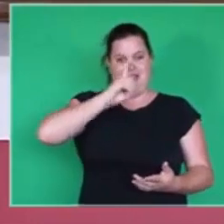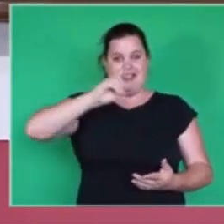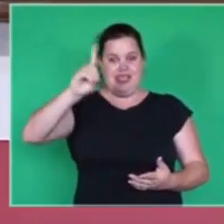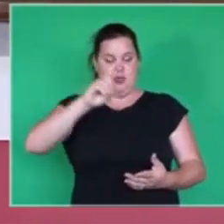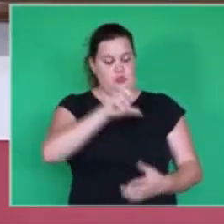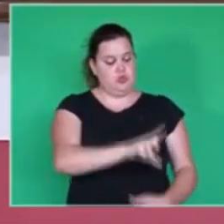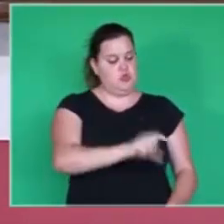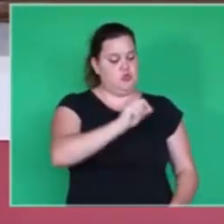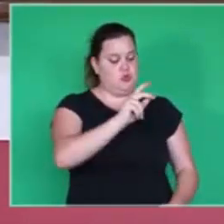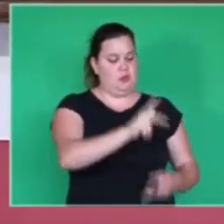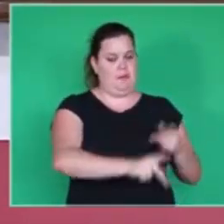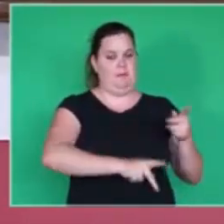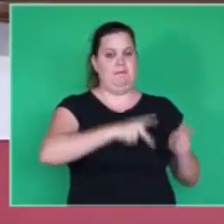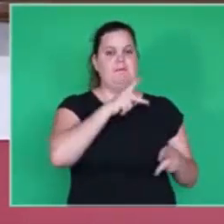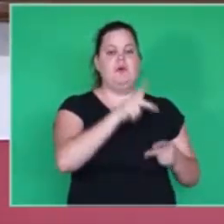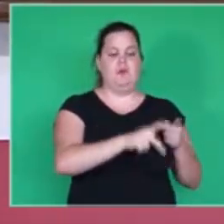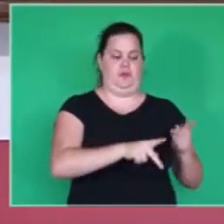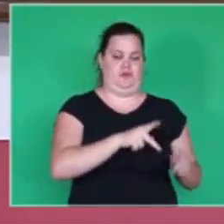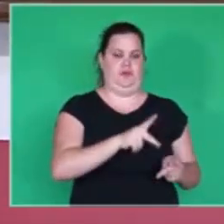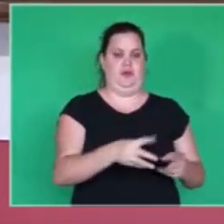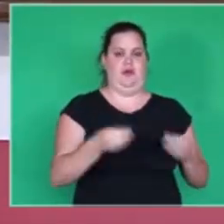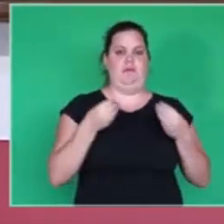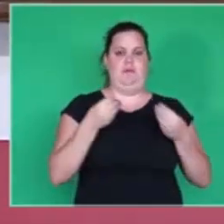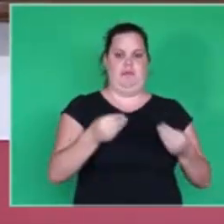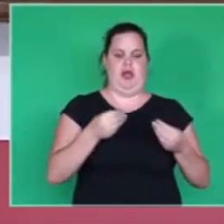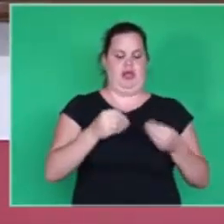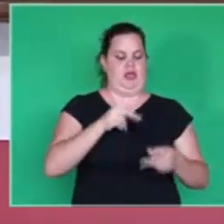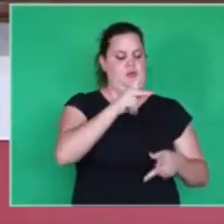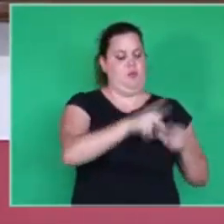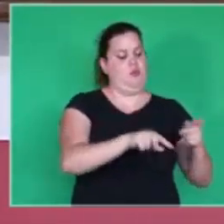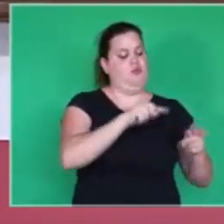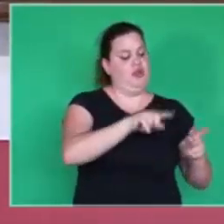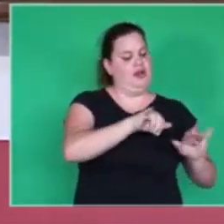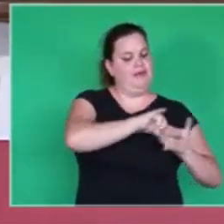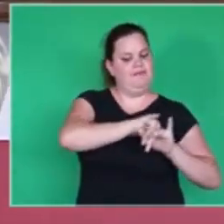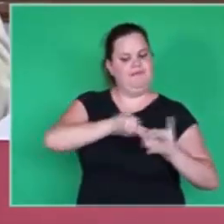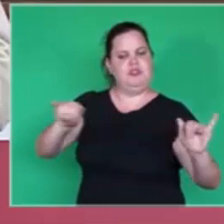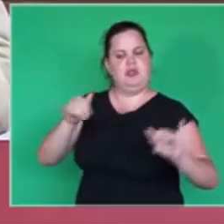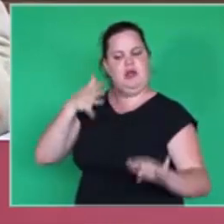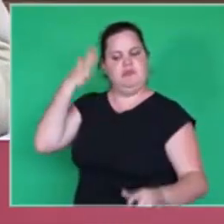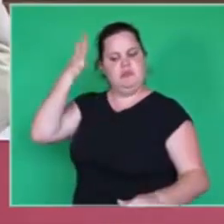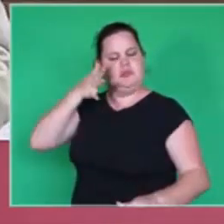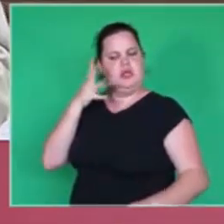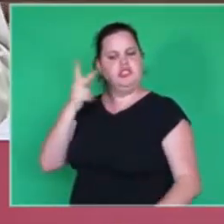para ser portador da sua mensagem. Vamos aqui